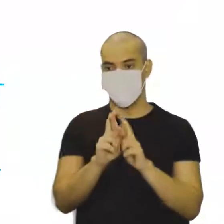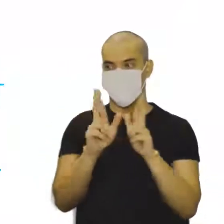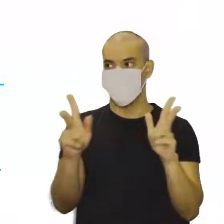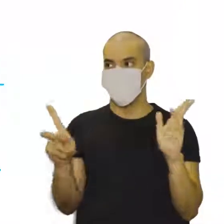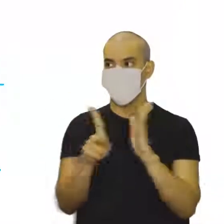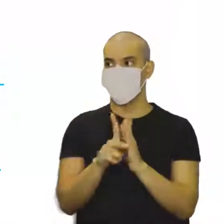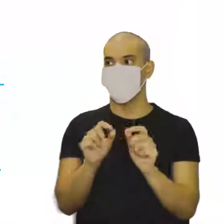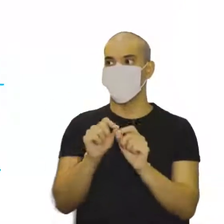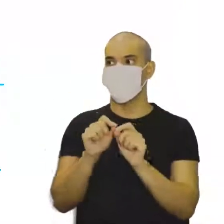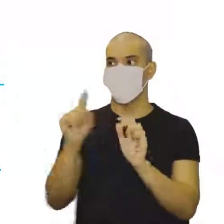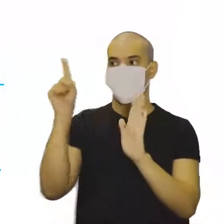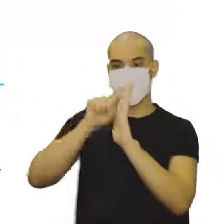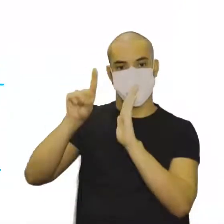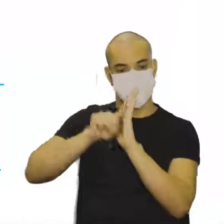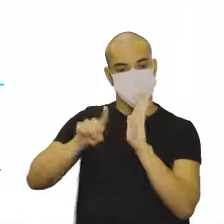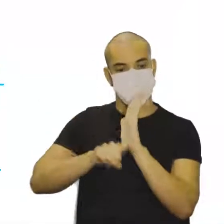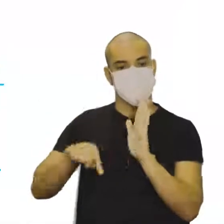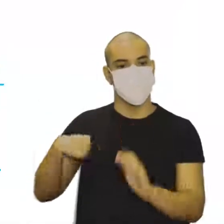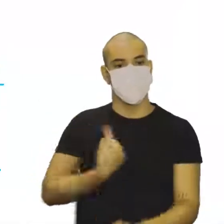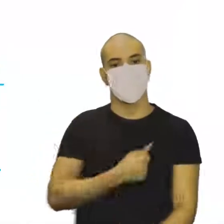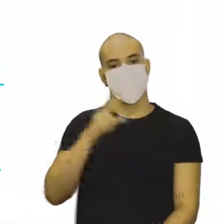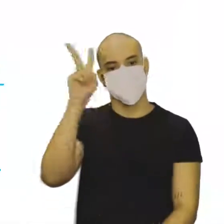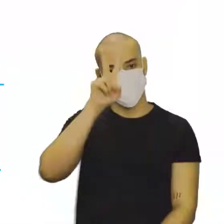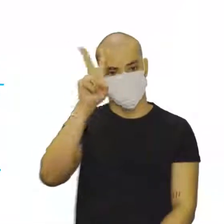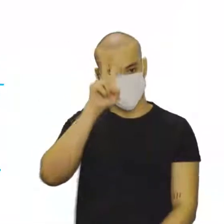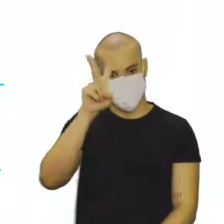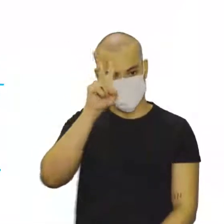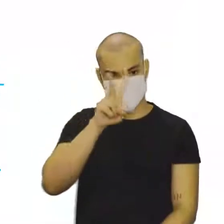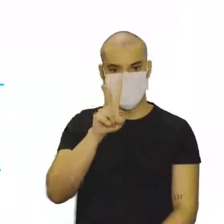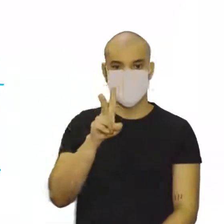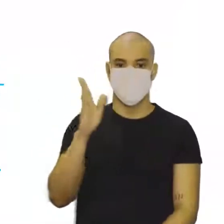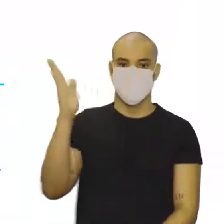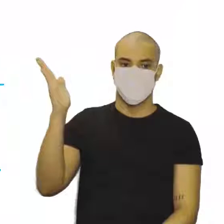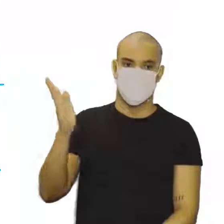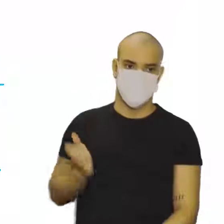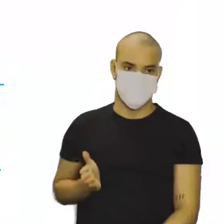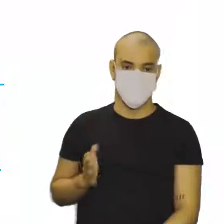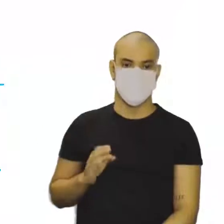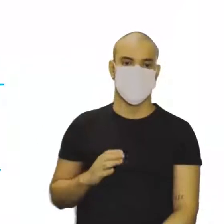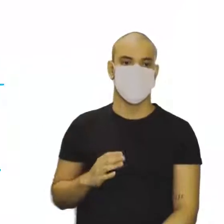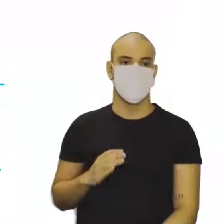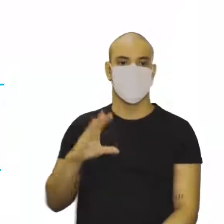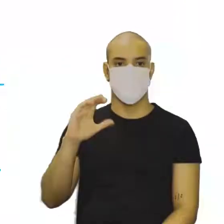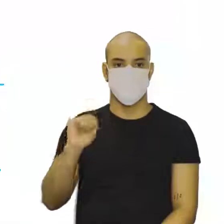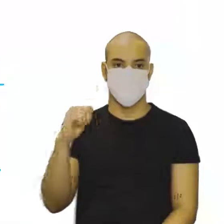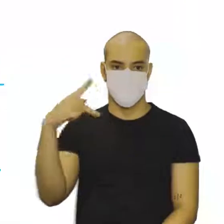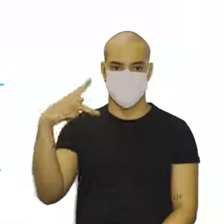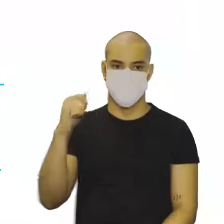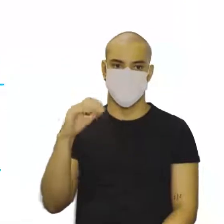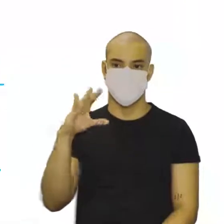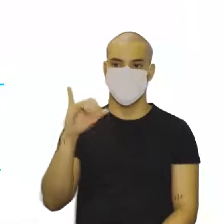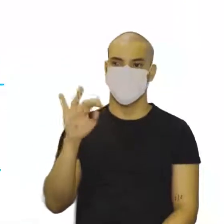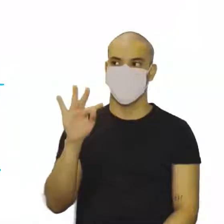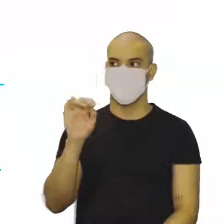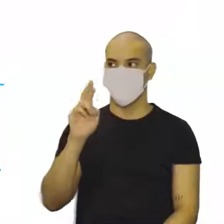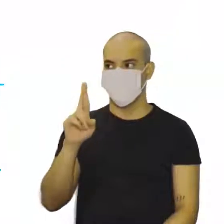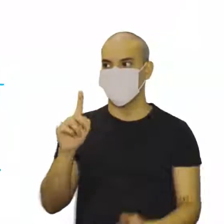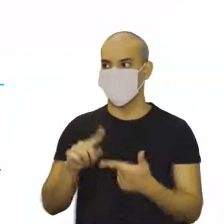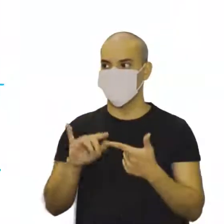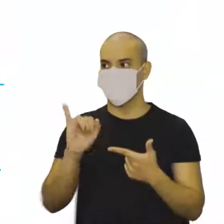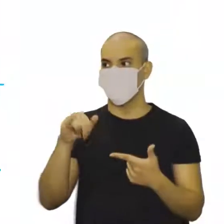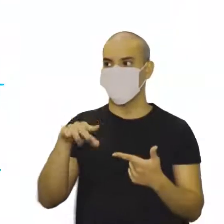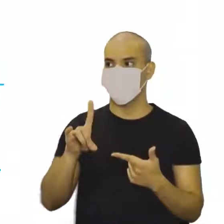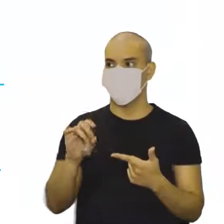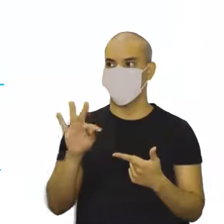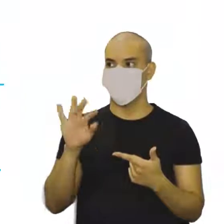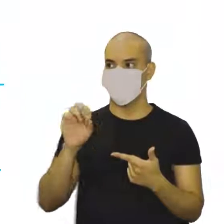fazer umas questãozinhas, só para a gente lembrar, tá? Questão aqui, ó, capacitor, indutor, ok? Parte comum dos